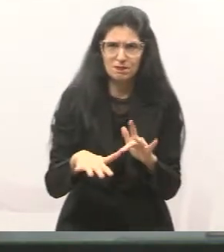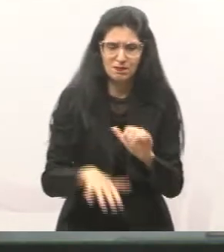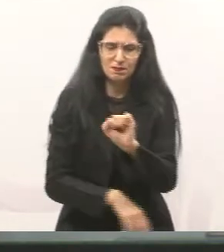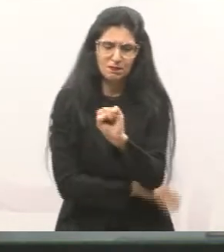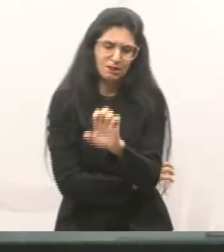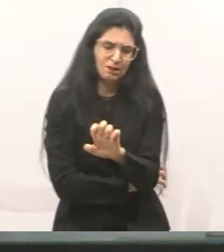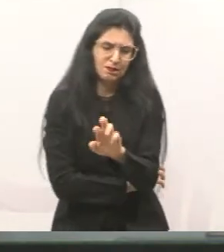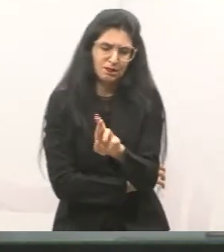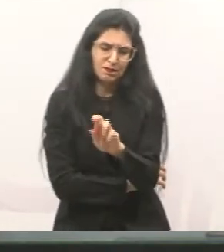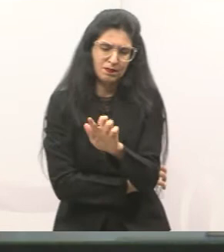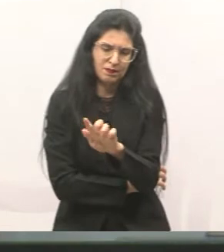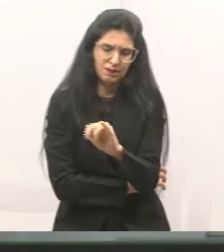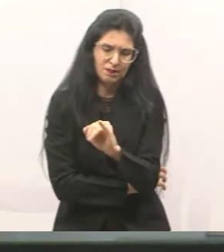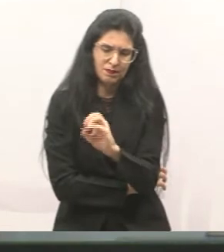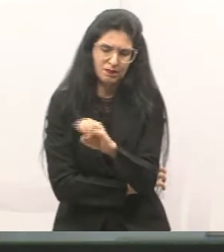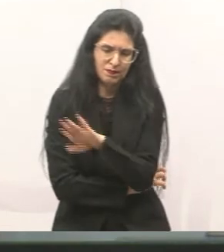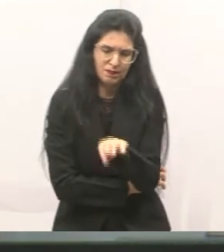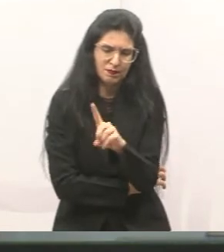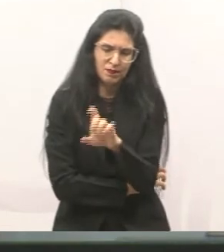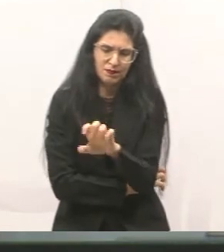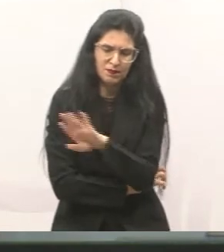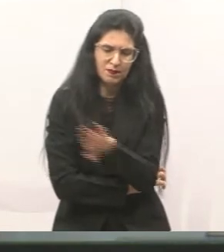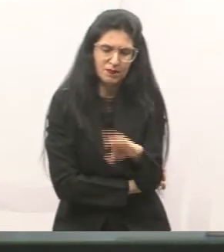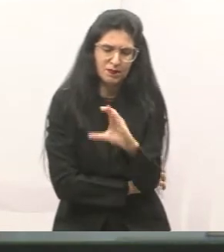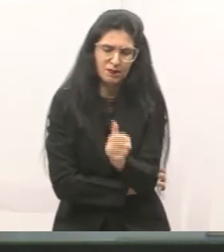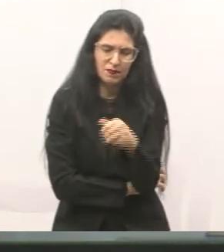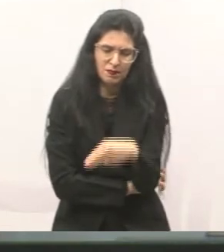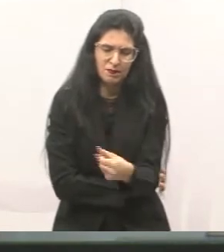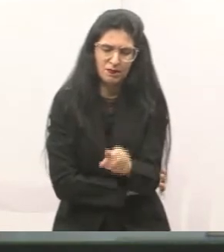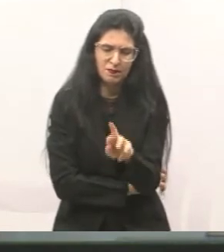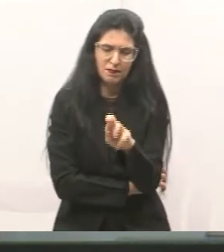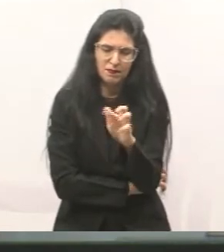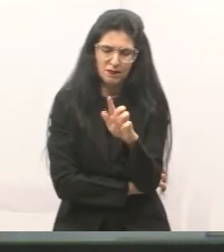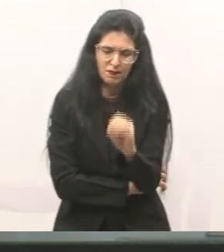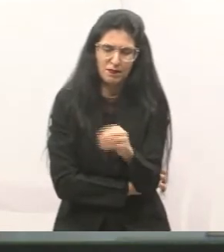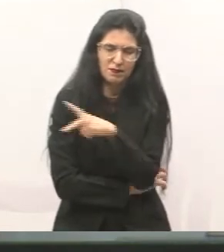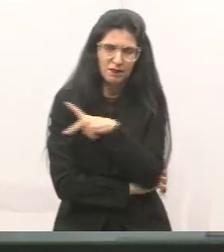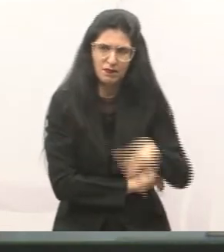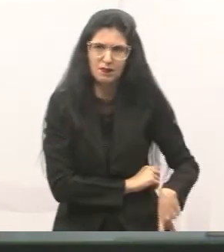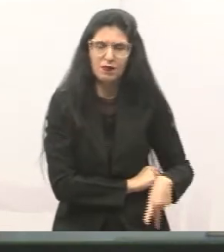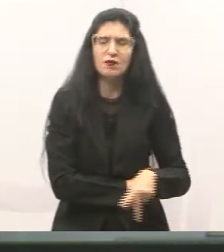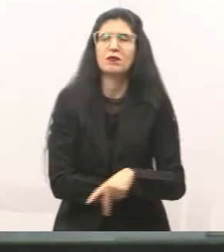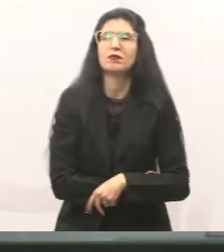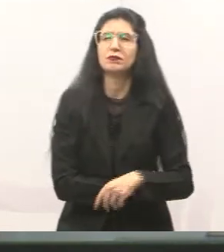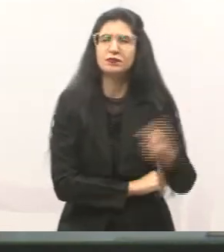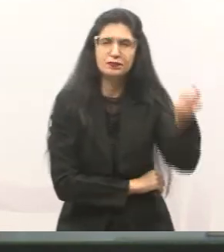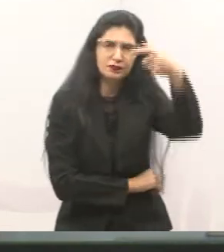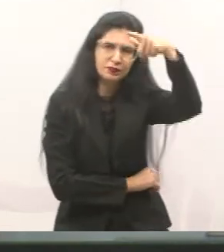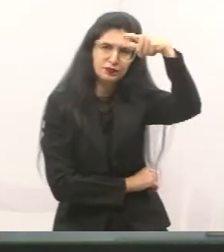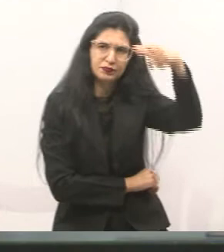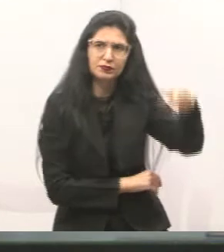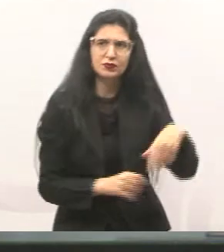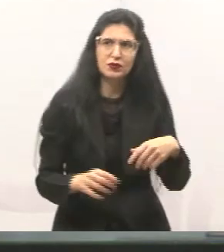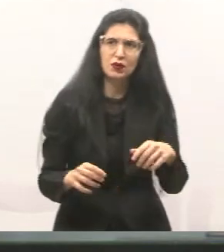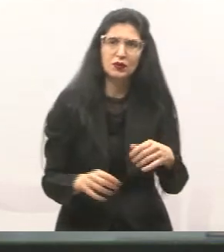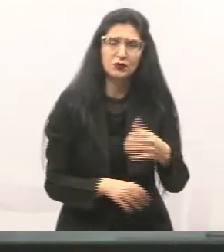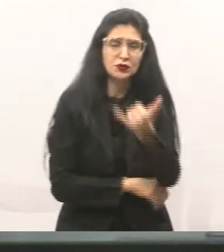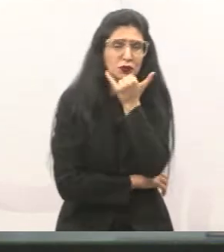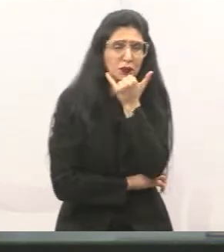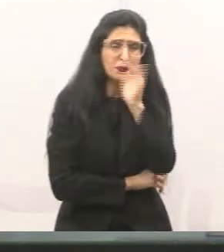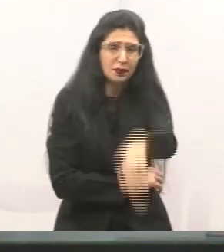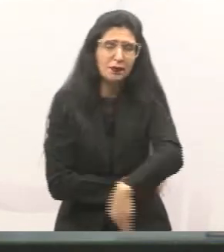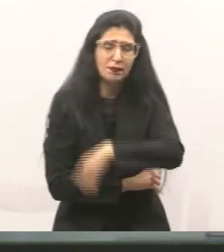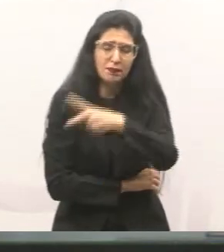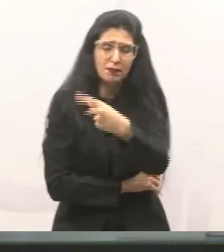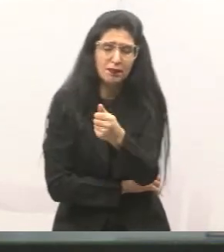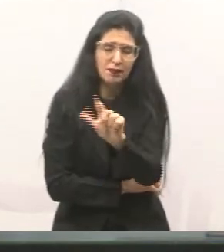Sérgio Nascimento de Camargo, atual presidente da Fundação Cultural Palmares, que classificaram